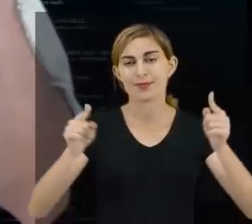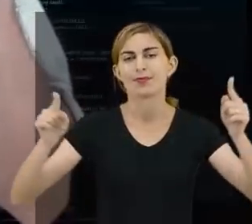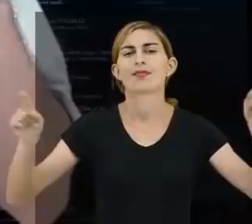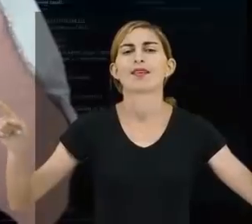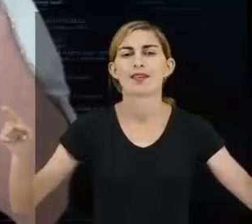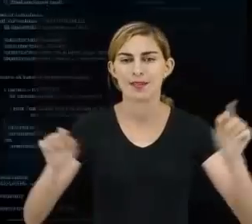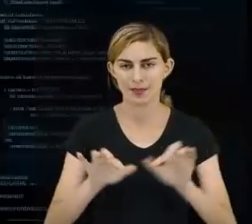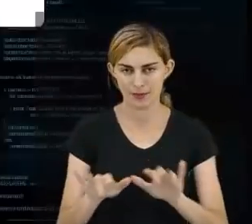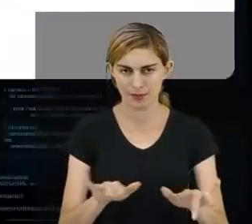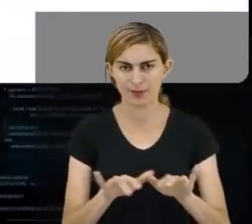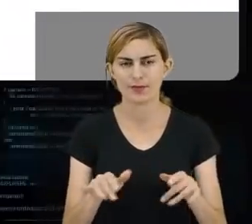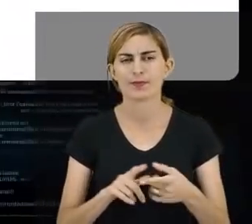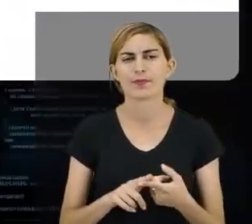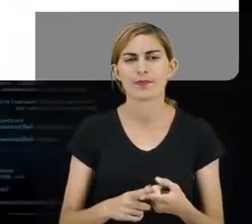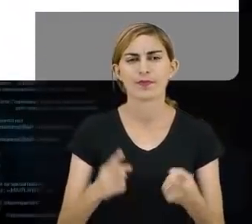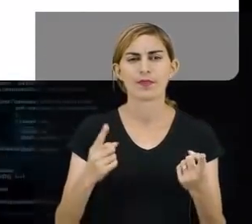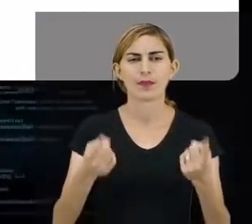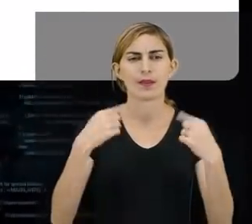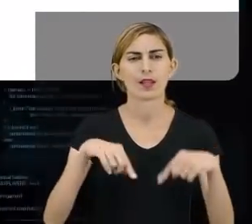ampliação do navegador.